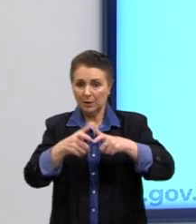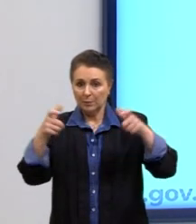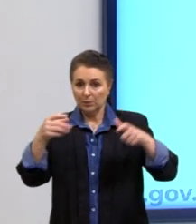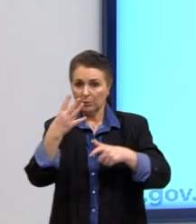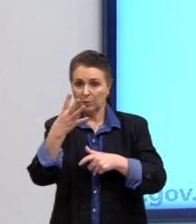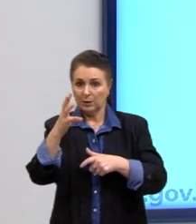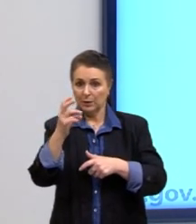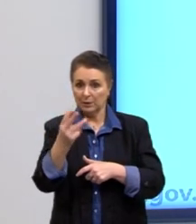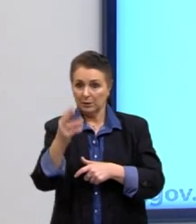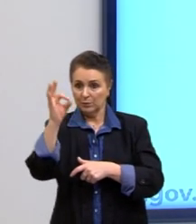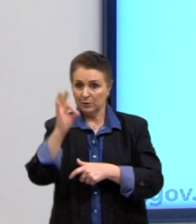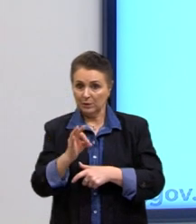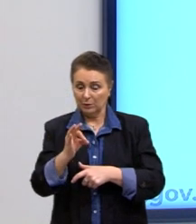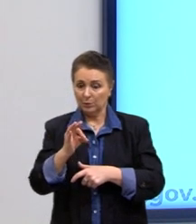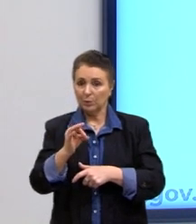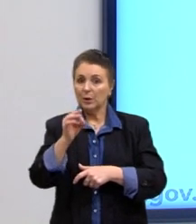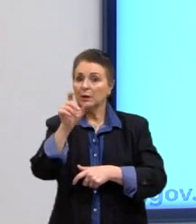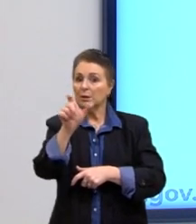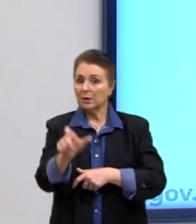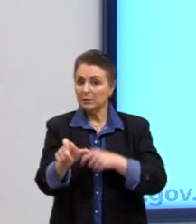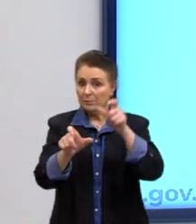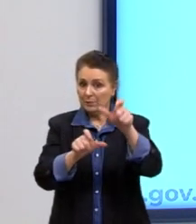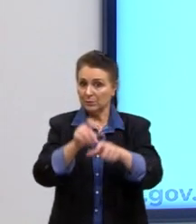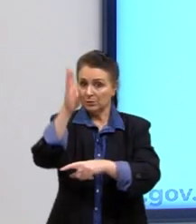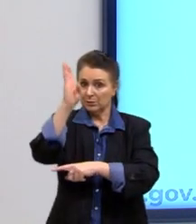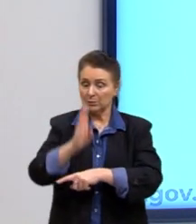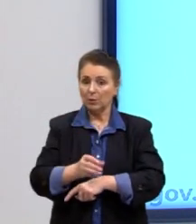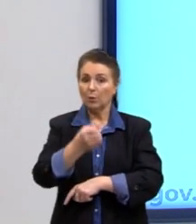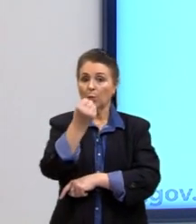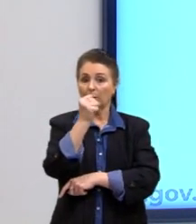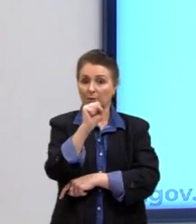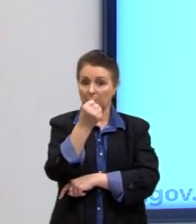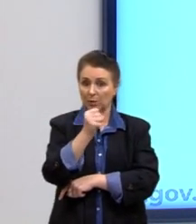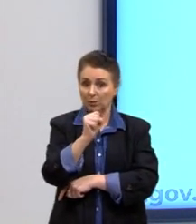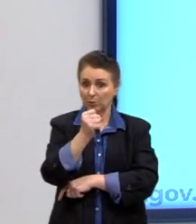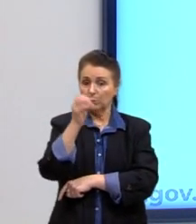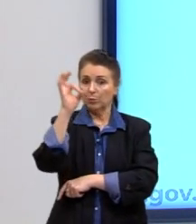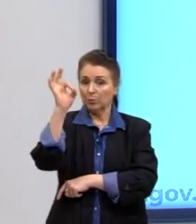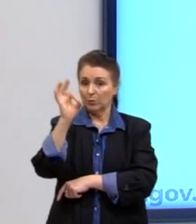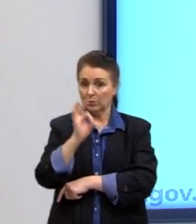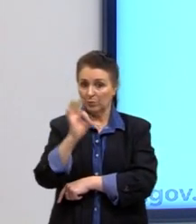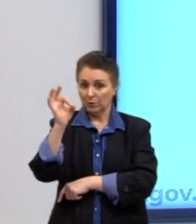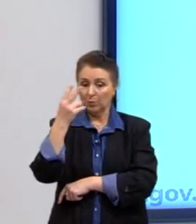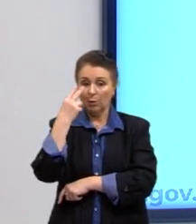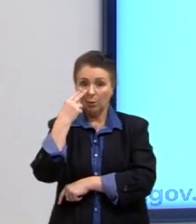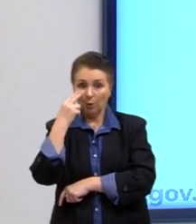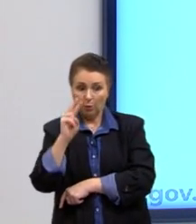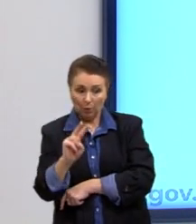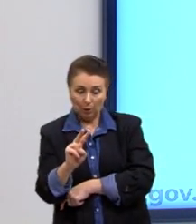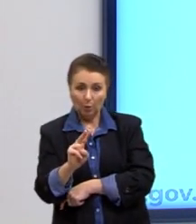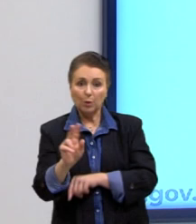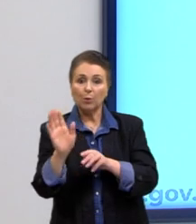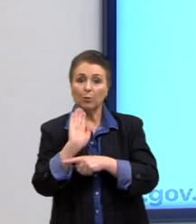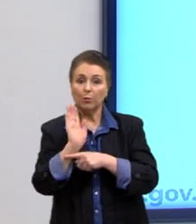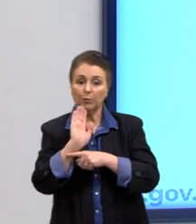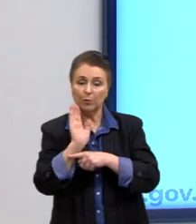os brasileiros. 88% dos telespectadores assistem a filmes na TV,